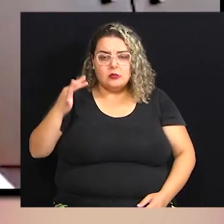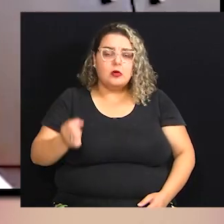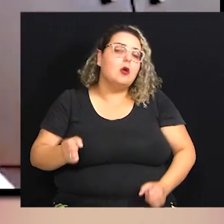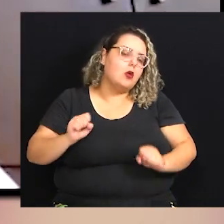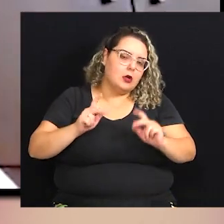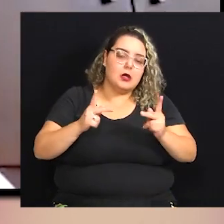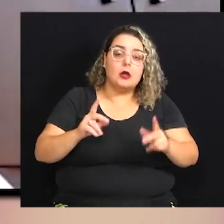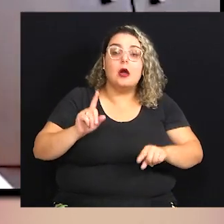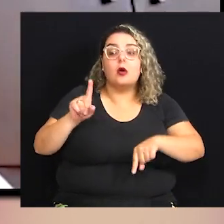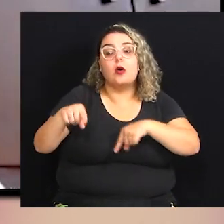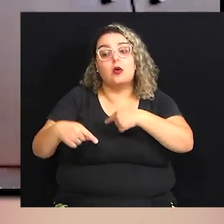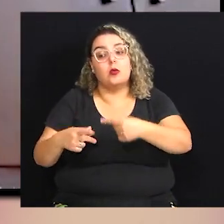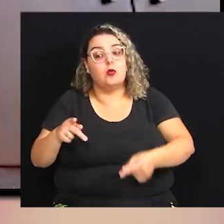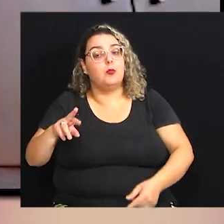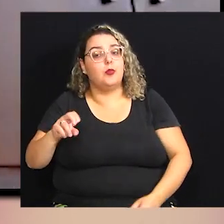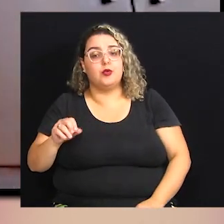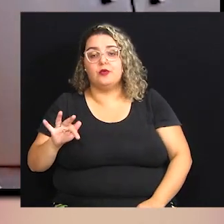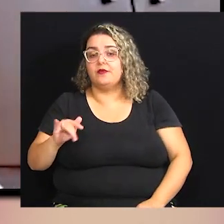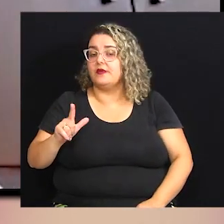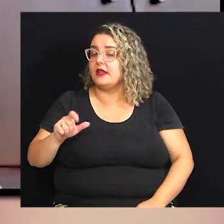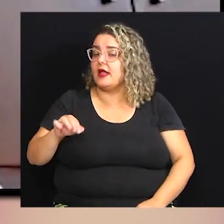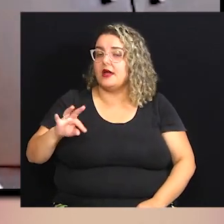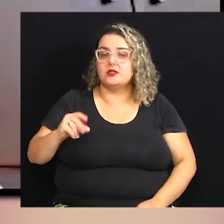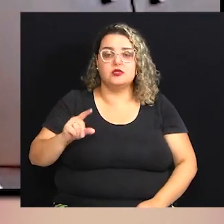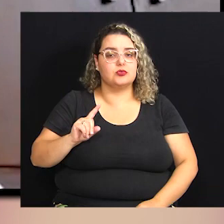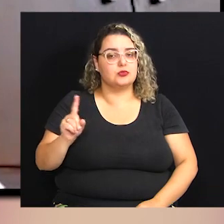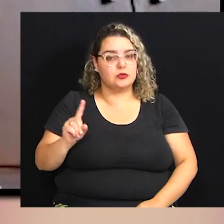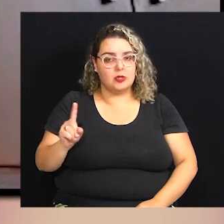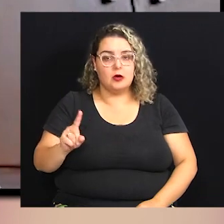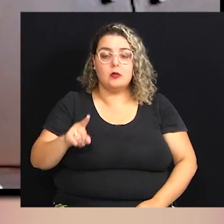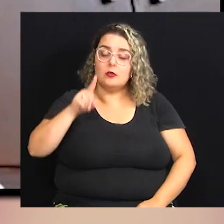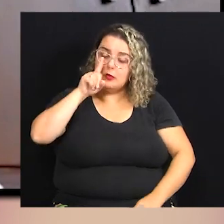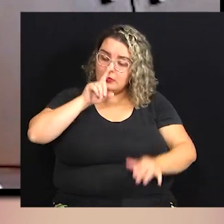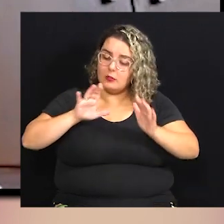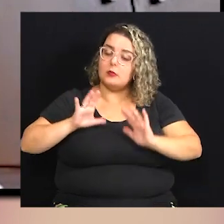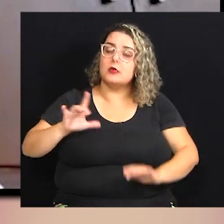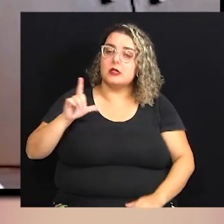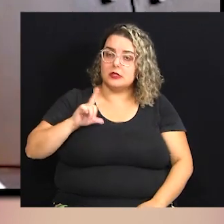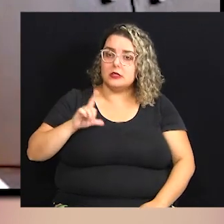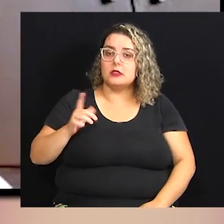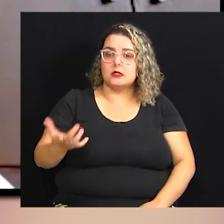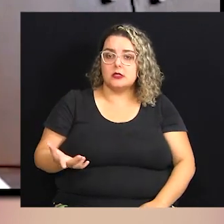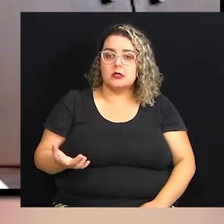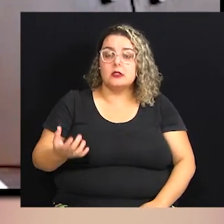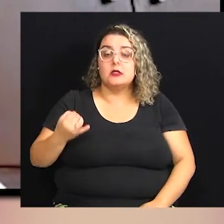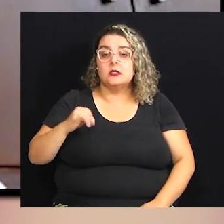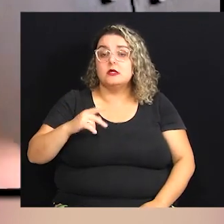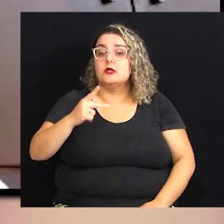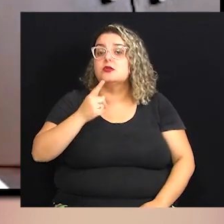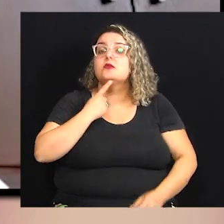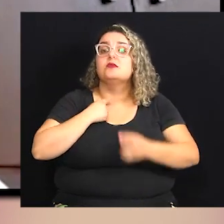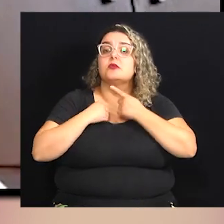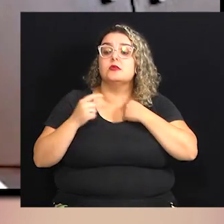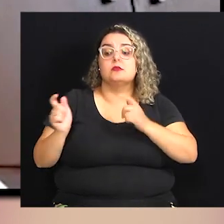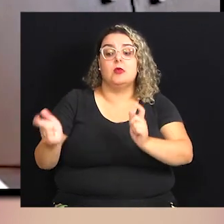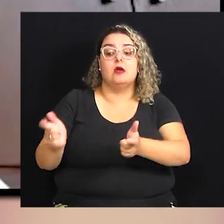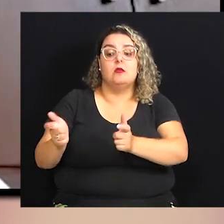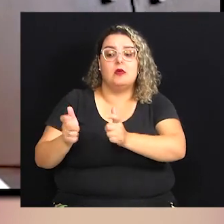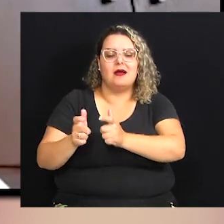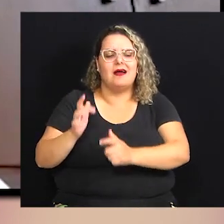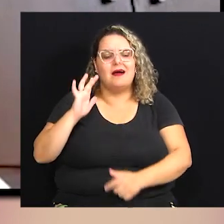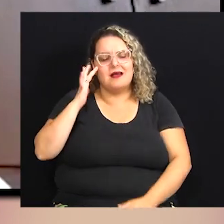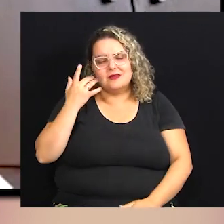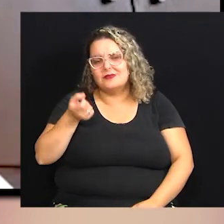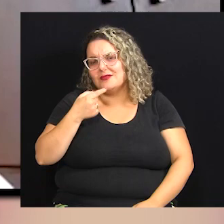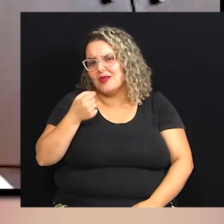tomando, esses tudo bem. Agora, os profiláticos não. Os profiláticos a gente tem que tomar mais cuidado. Se é da tua vontade reduzir, porque